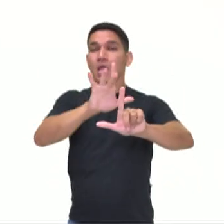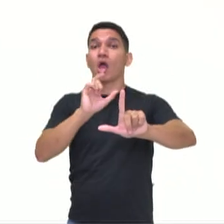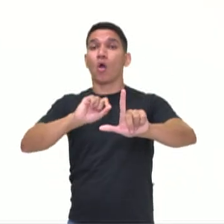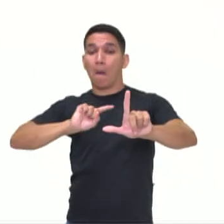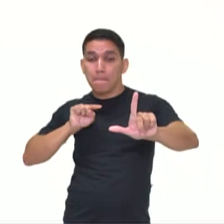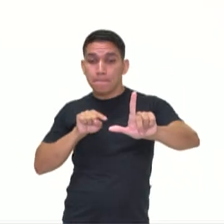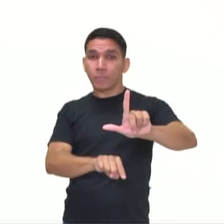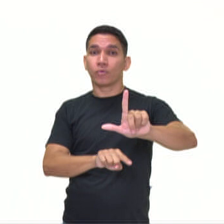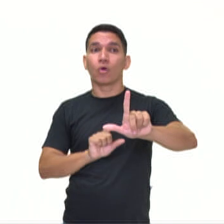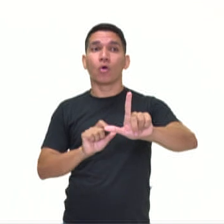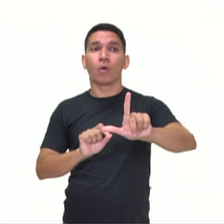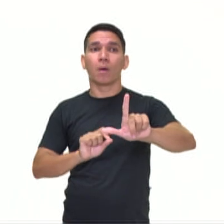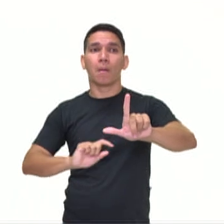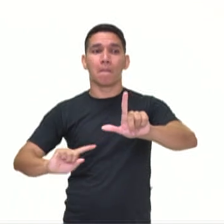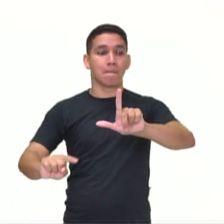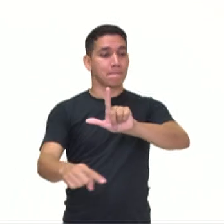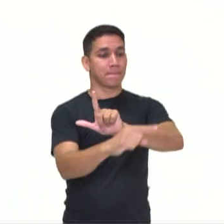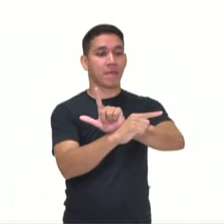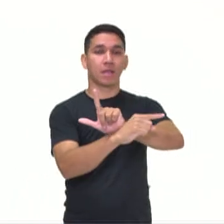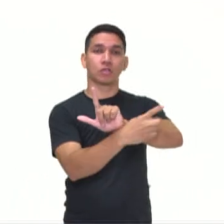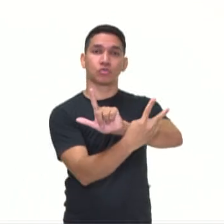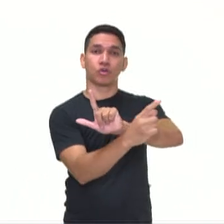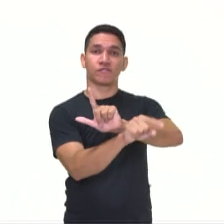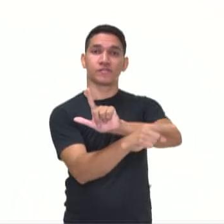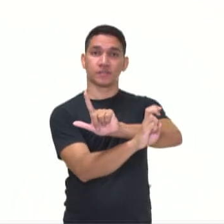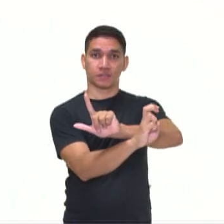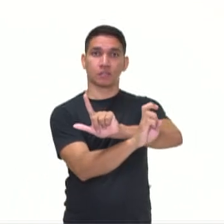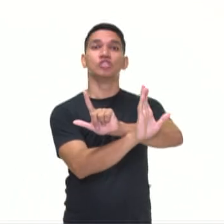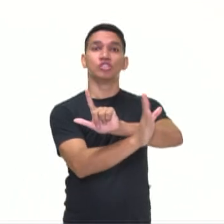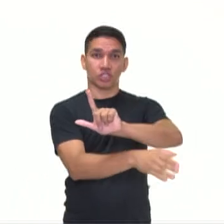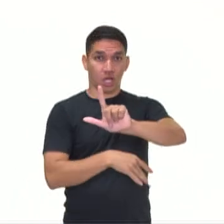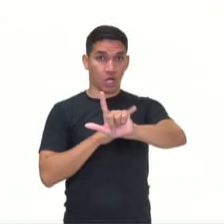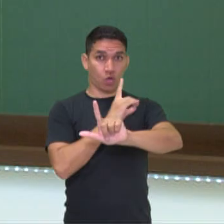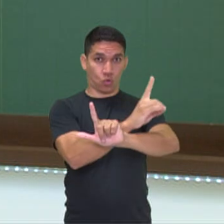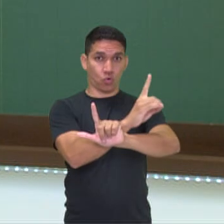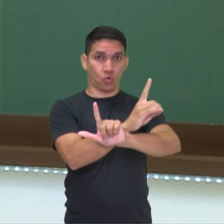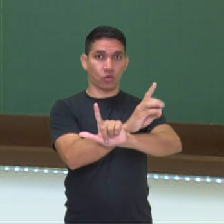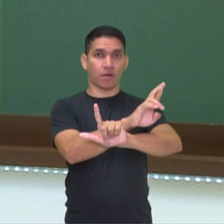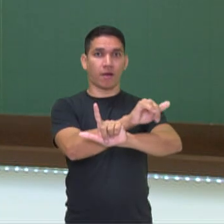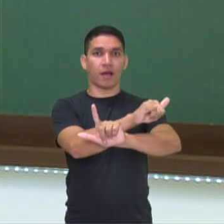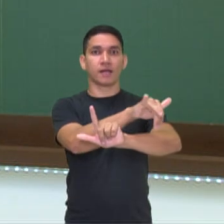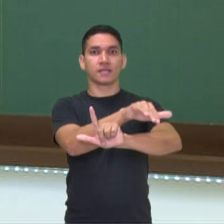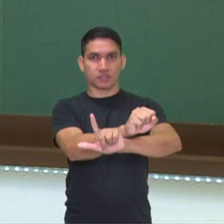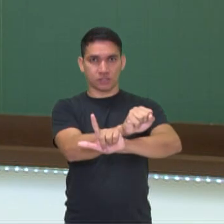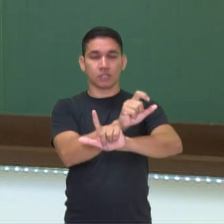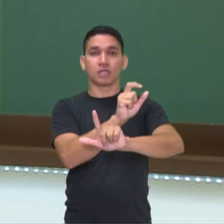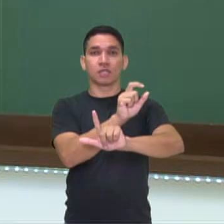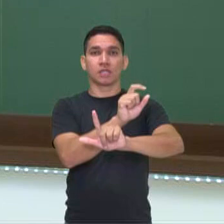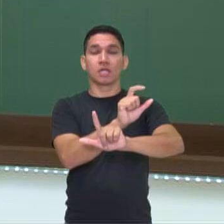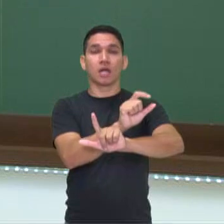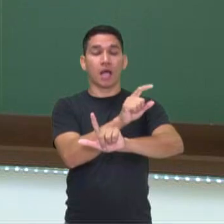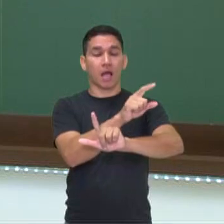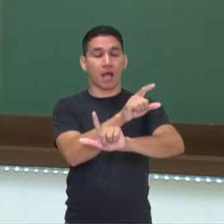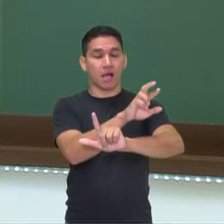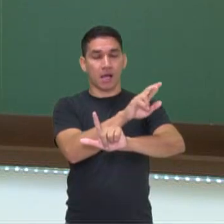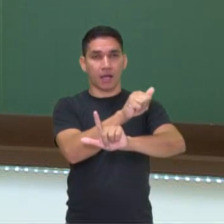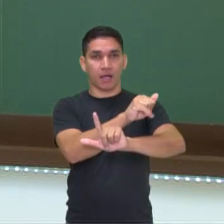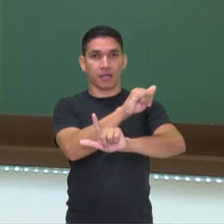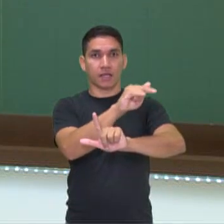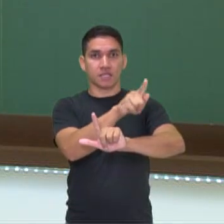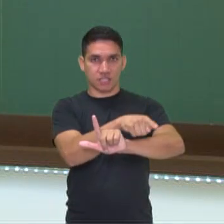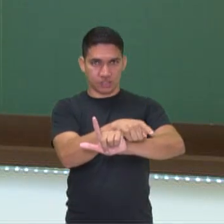o menos 2,5, tá bom? Encontramos a raiz. Lembra que a raiz é o pontinho lá onde a reta